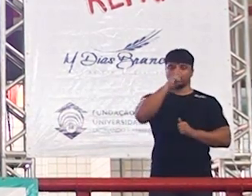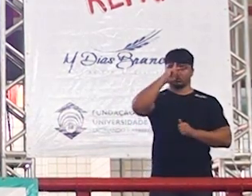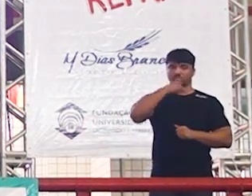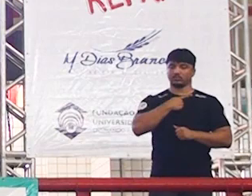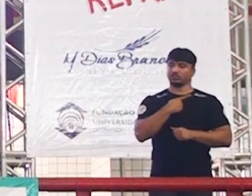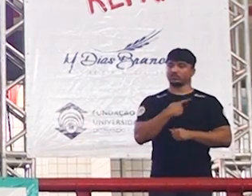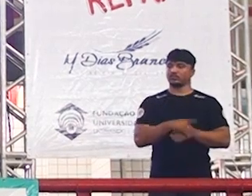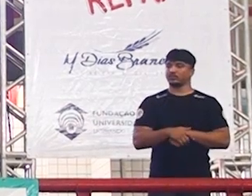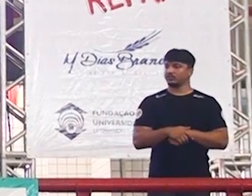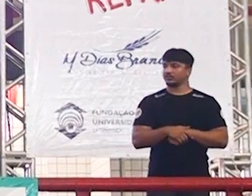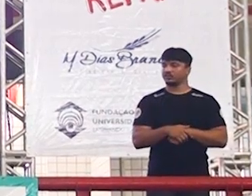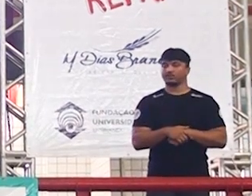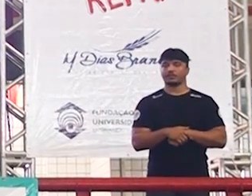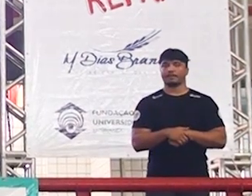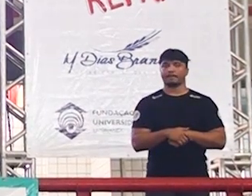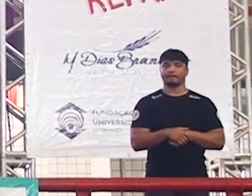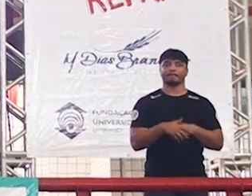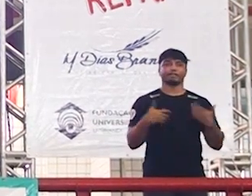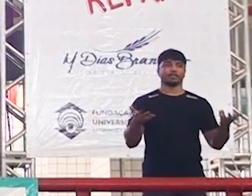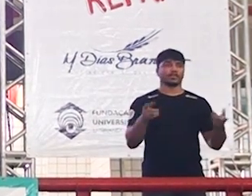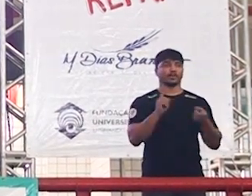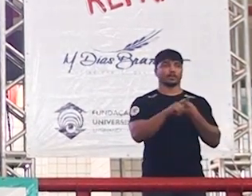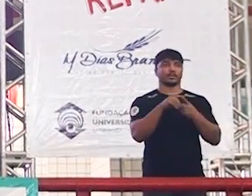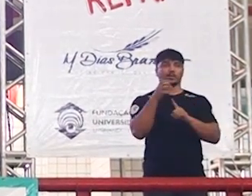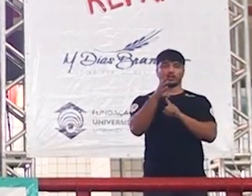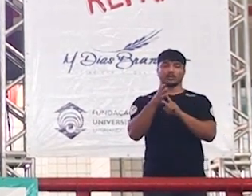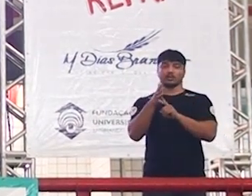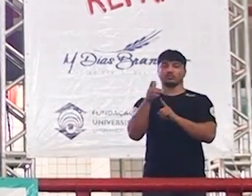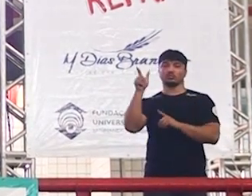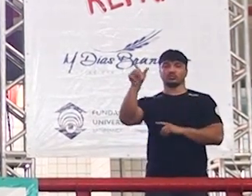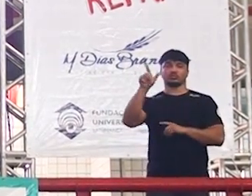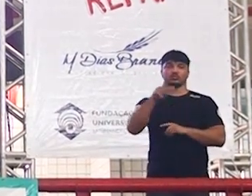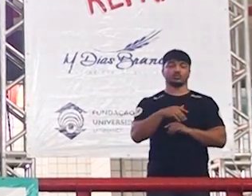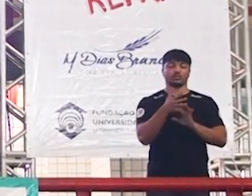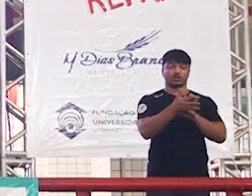aí. E ainda temos um texto motivador aí do lado.